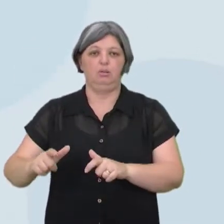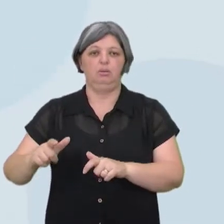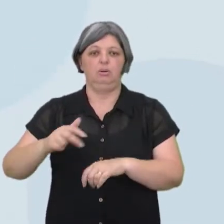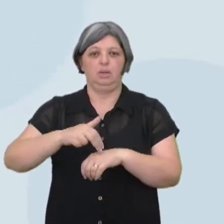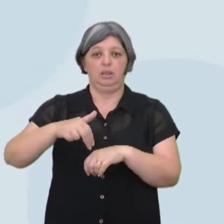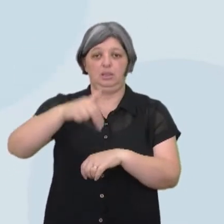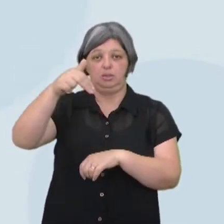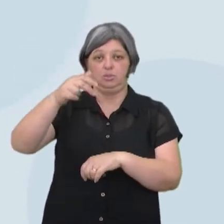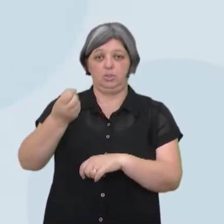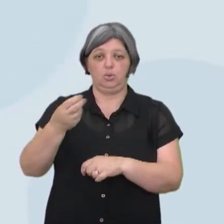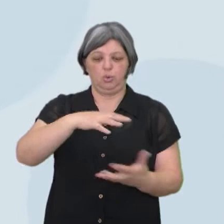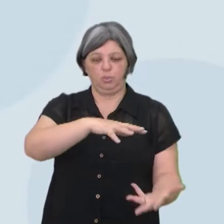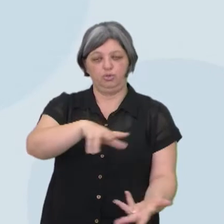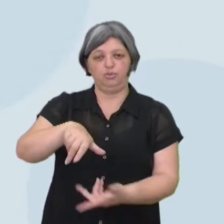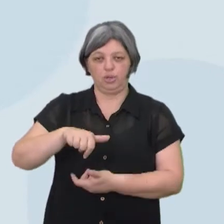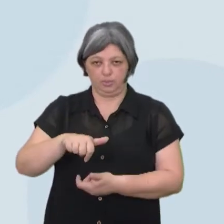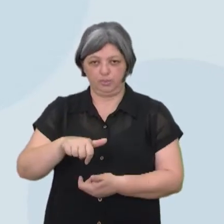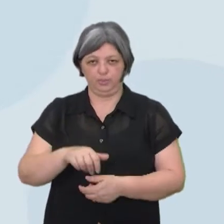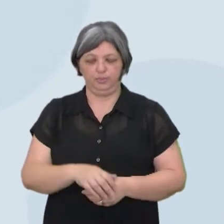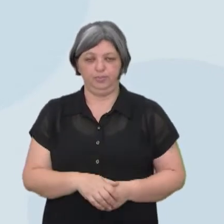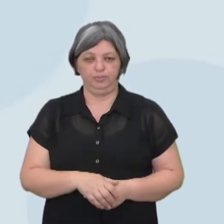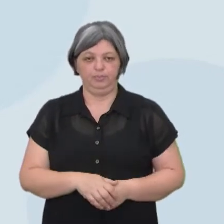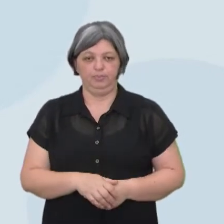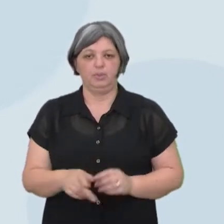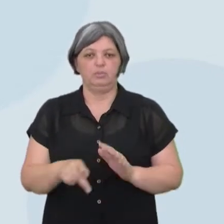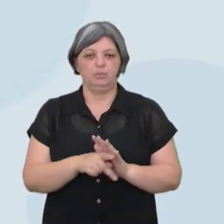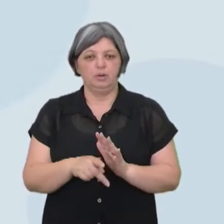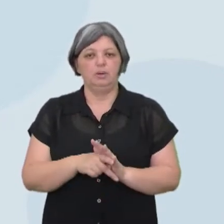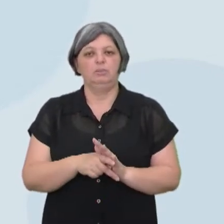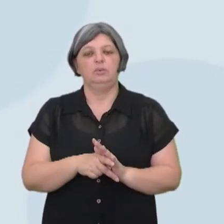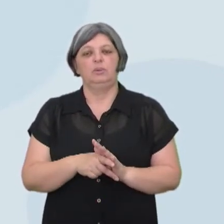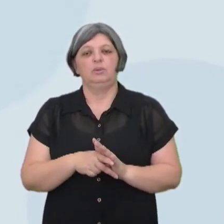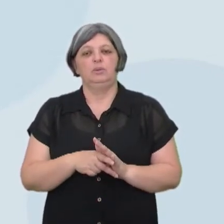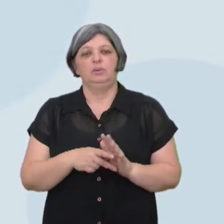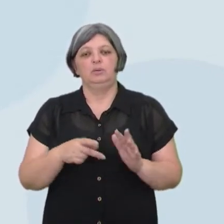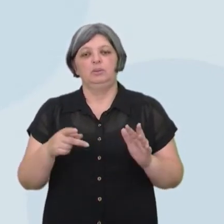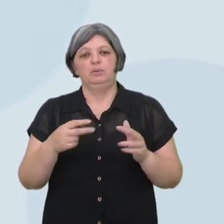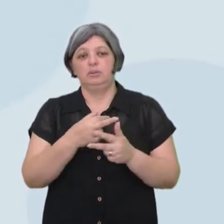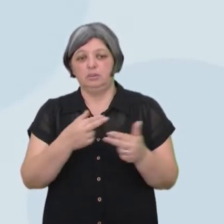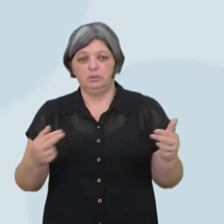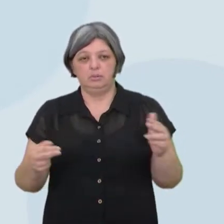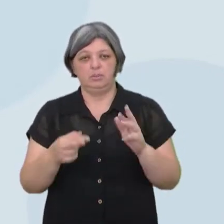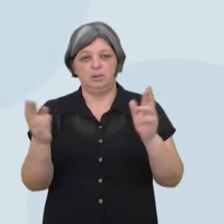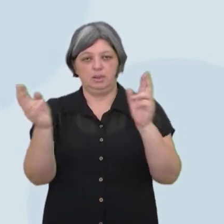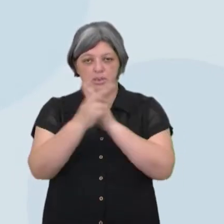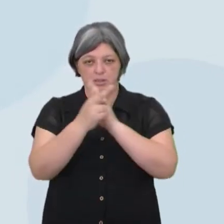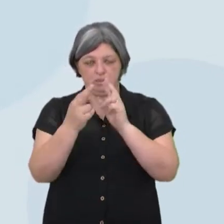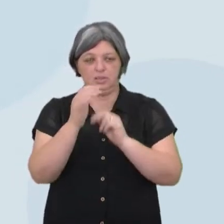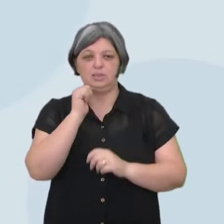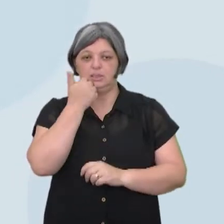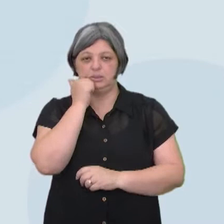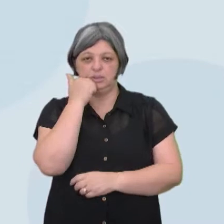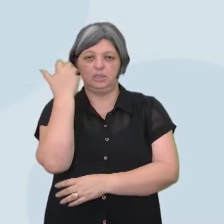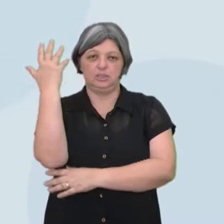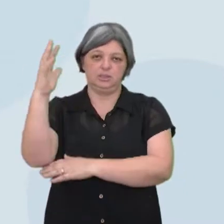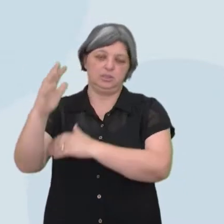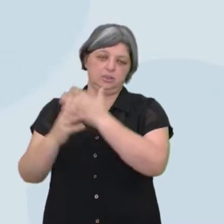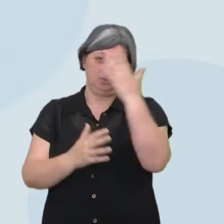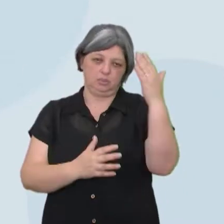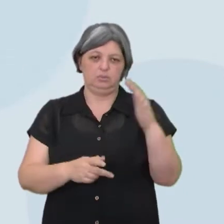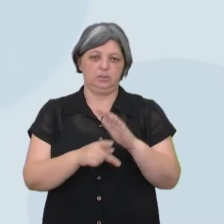ou global, com base em fenômenos relacionados às ciências humanas e